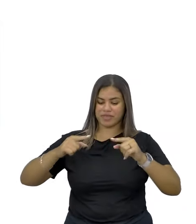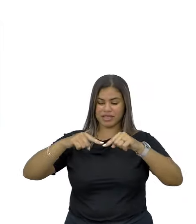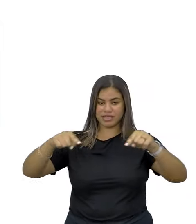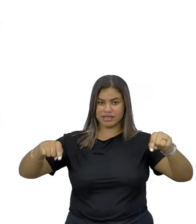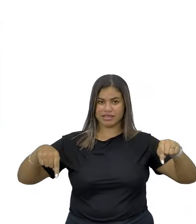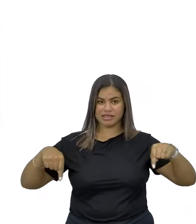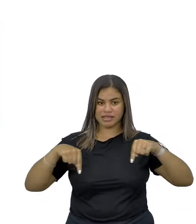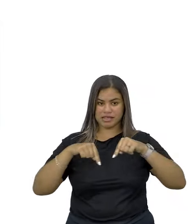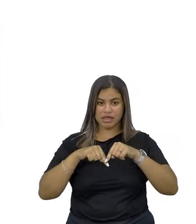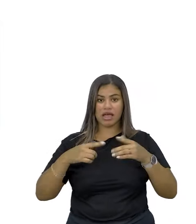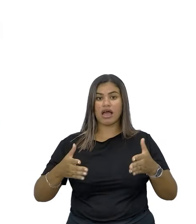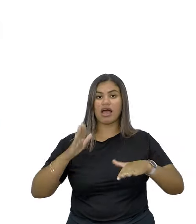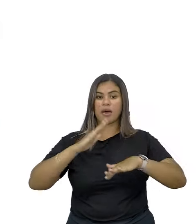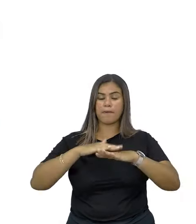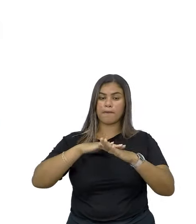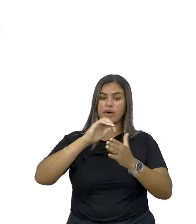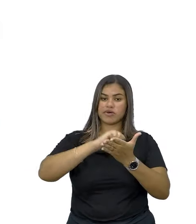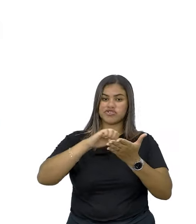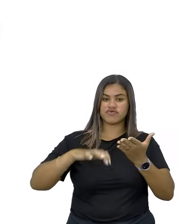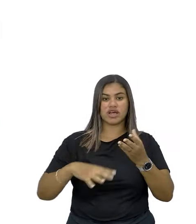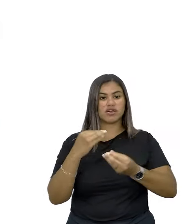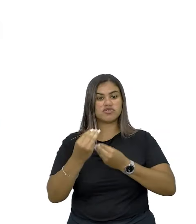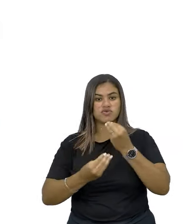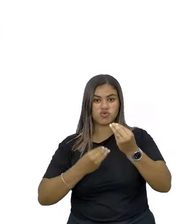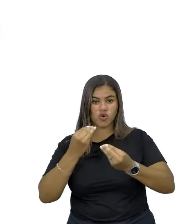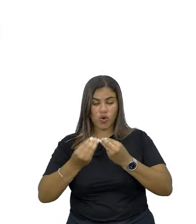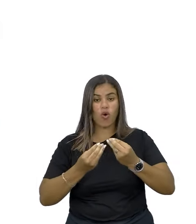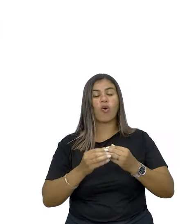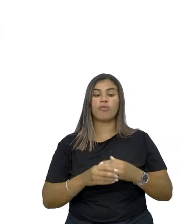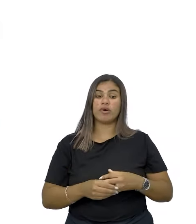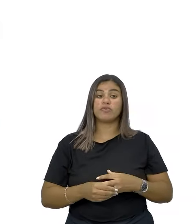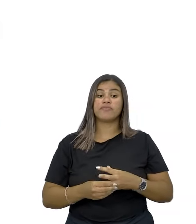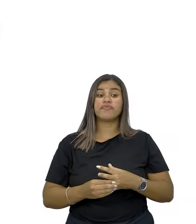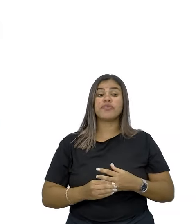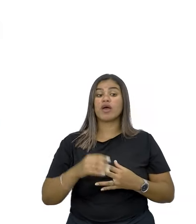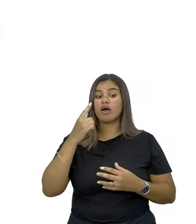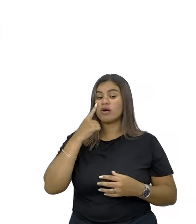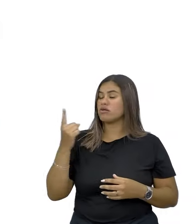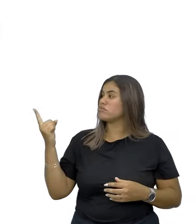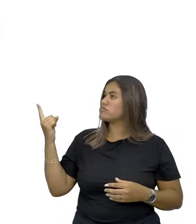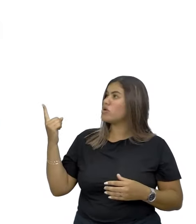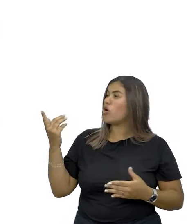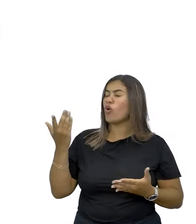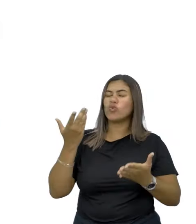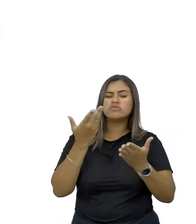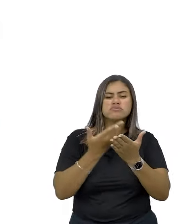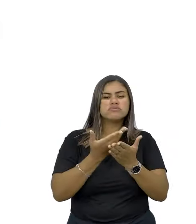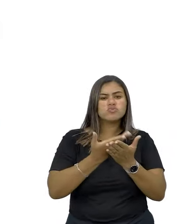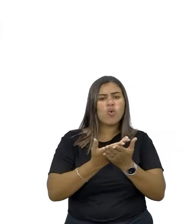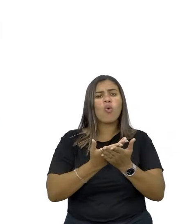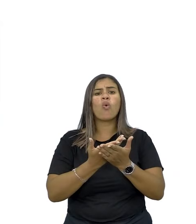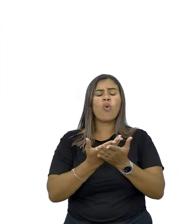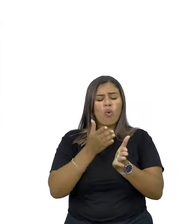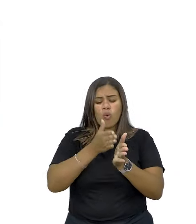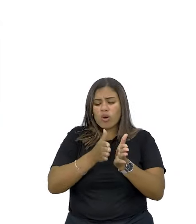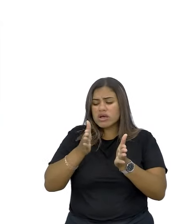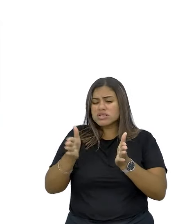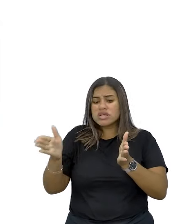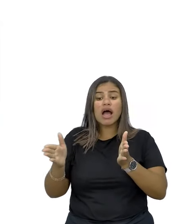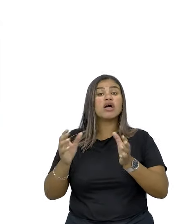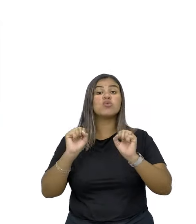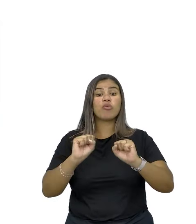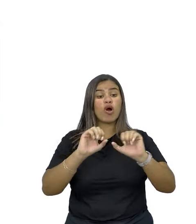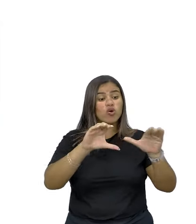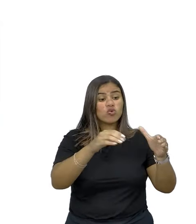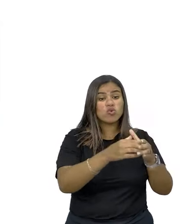que eu vou fazer essa atividade propostas. No caso dessa aula, ele fala, mantenha a sala organizada, solicite em duplas ou trios, siga